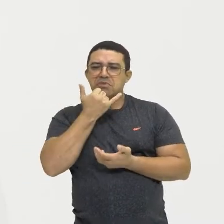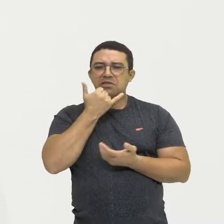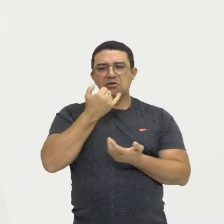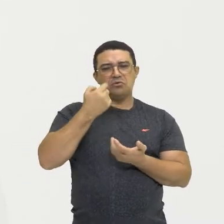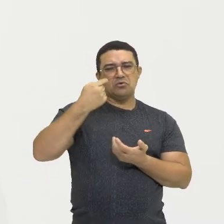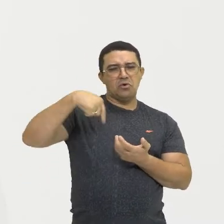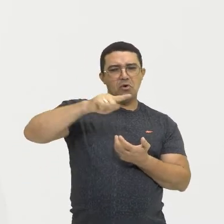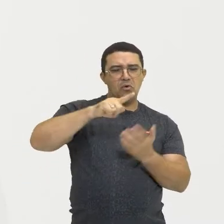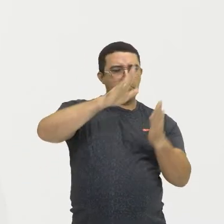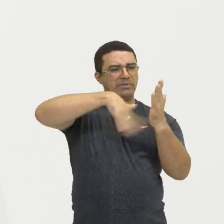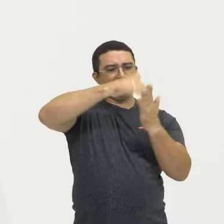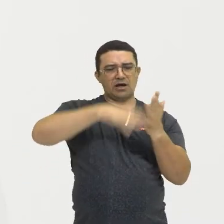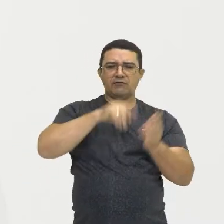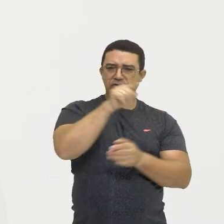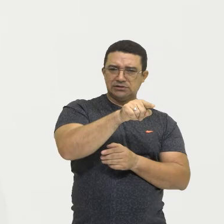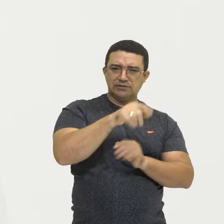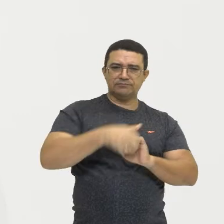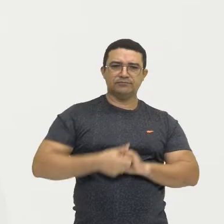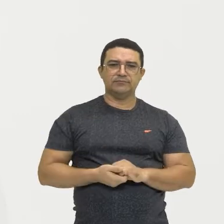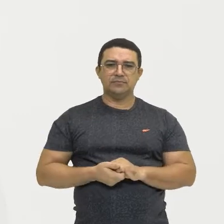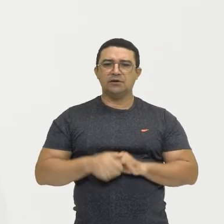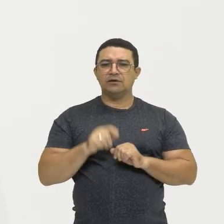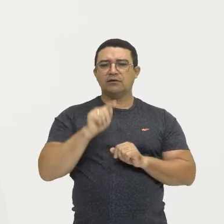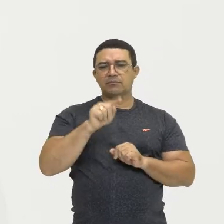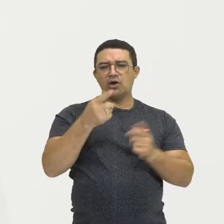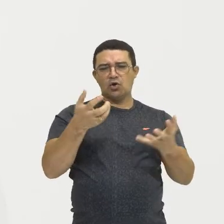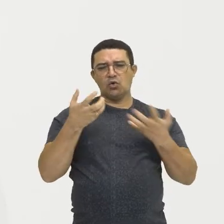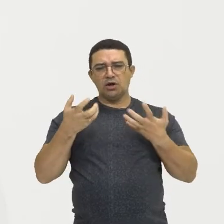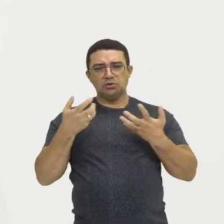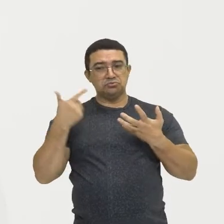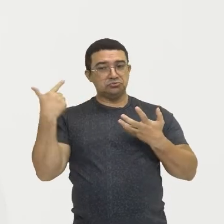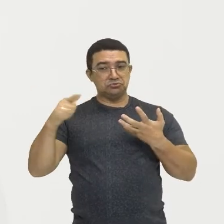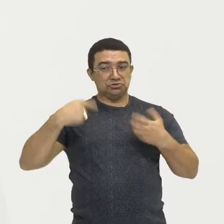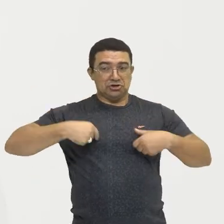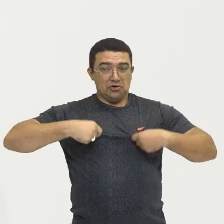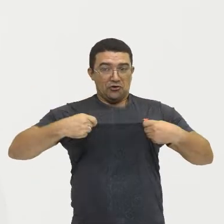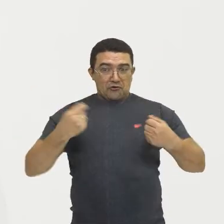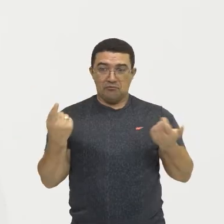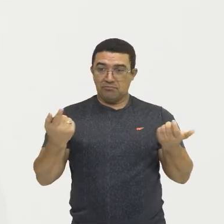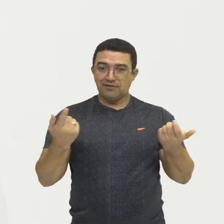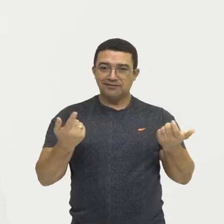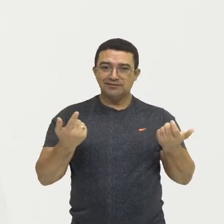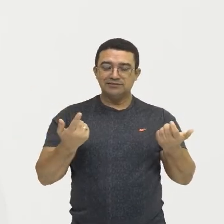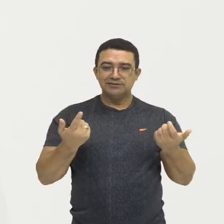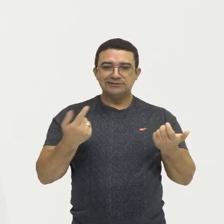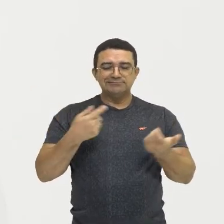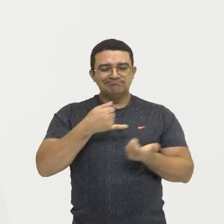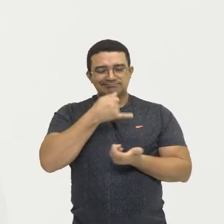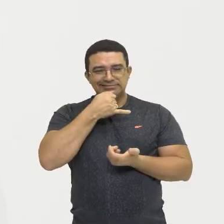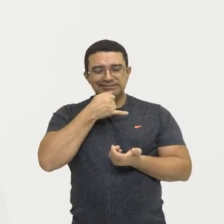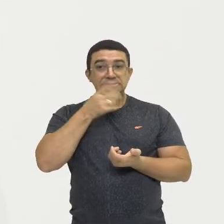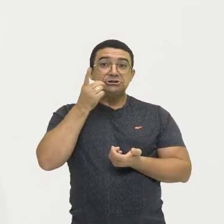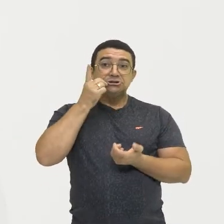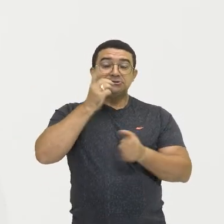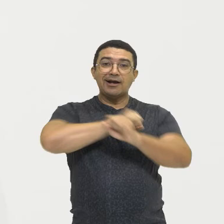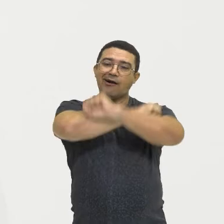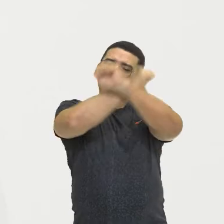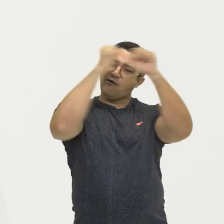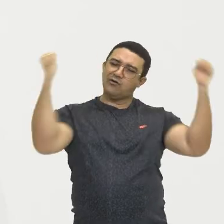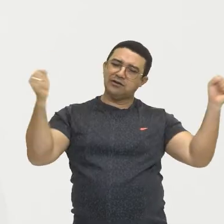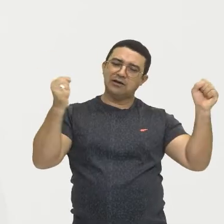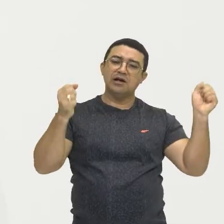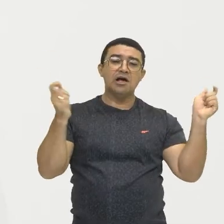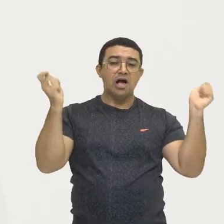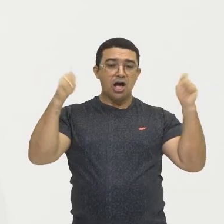pintar, né? Ou descrevê-la. Como eu vos vi sem manto? Infeliz o dia em que acordei, que então eu